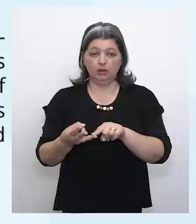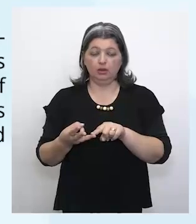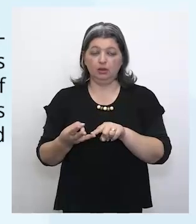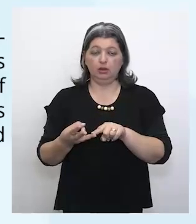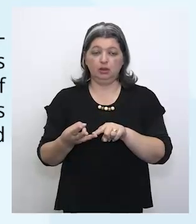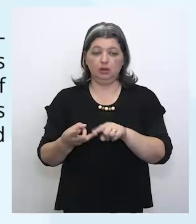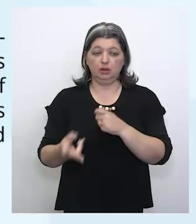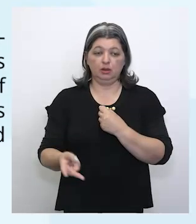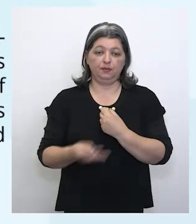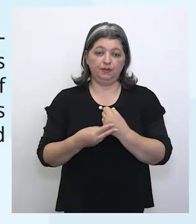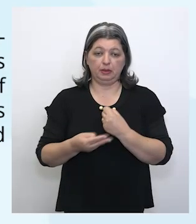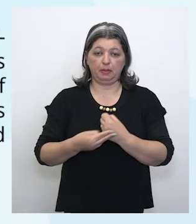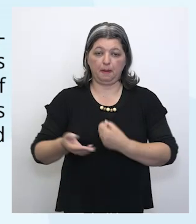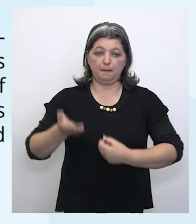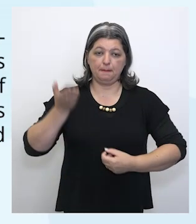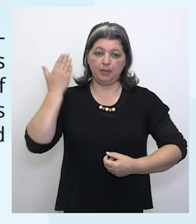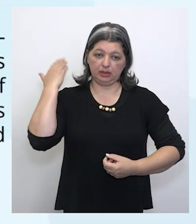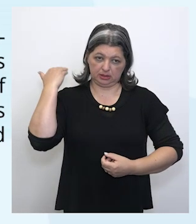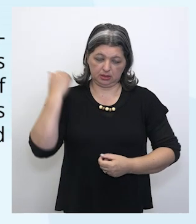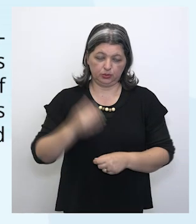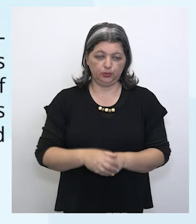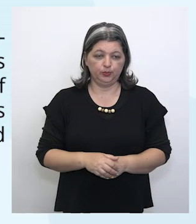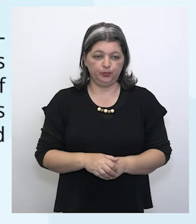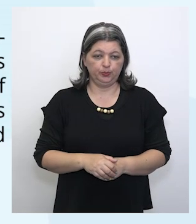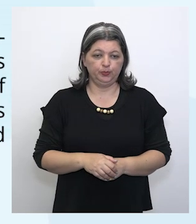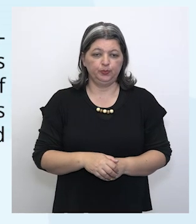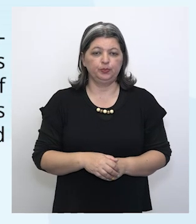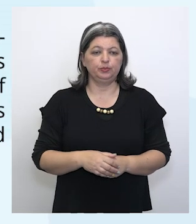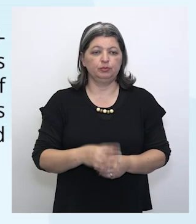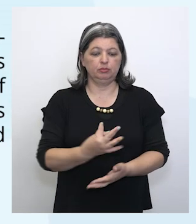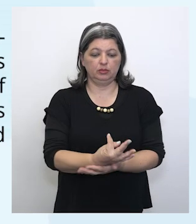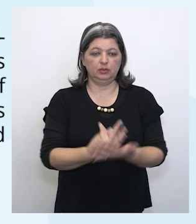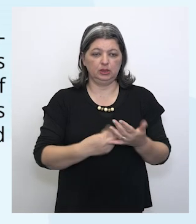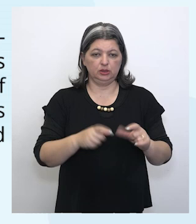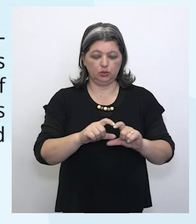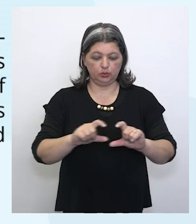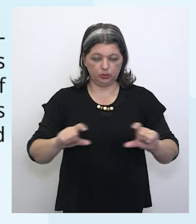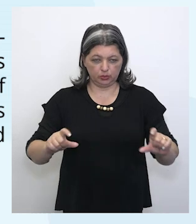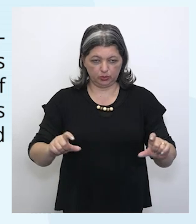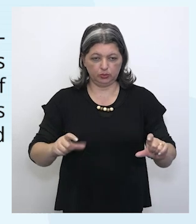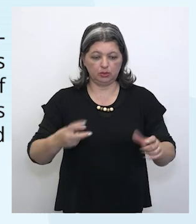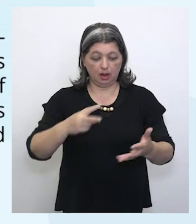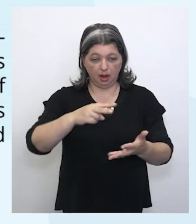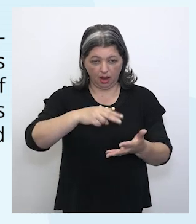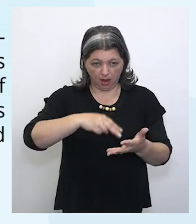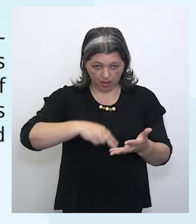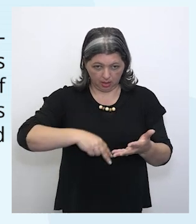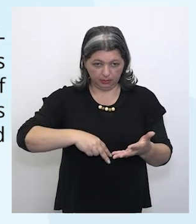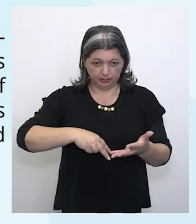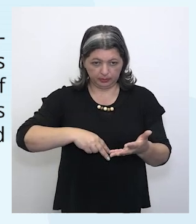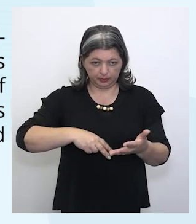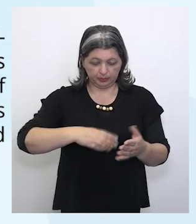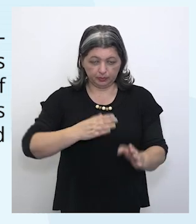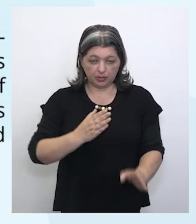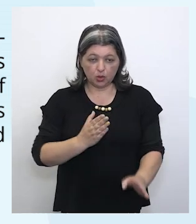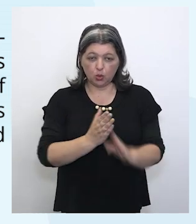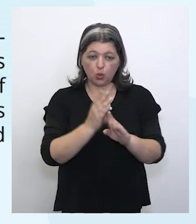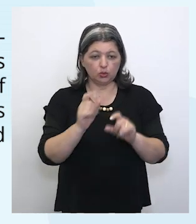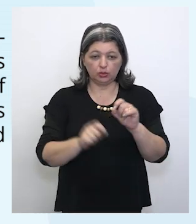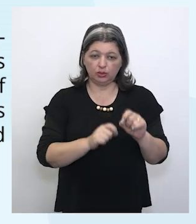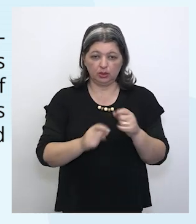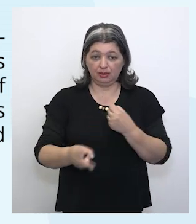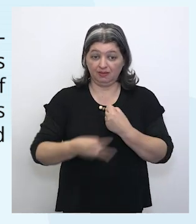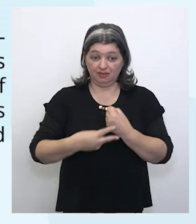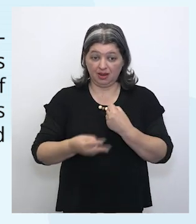no passado, tá? Então, nessa parte do texto, eu quero que vocês leiam também e encontrem aí verbinhos